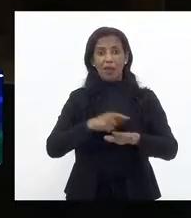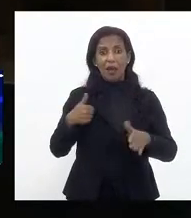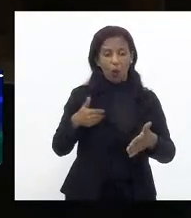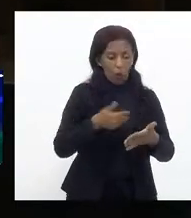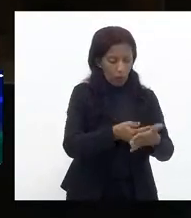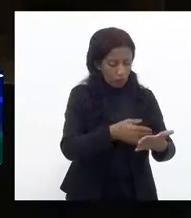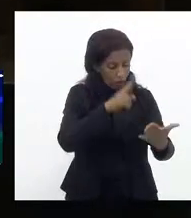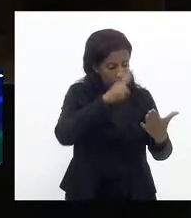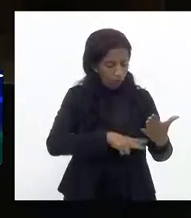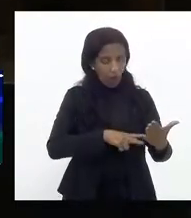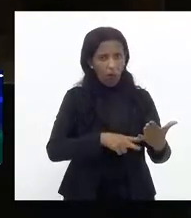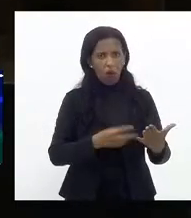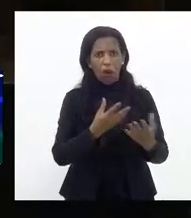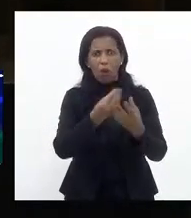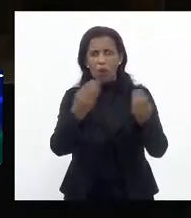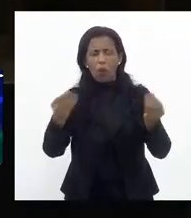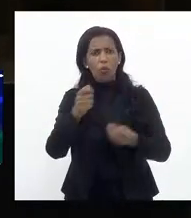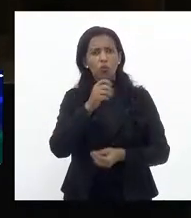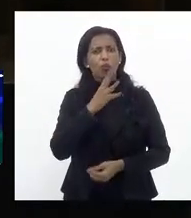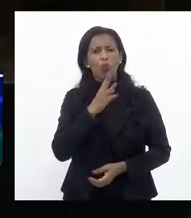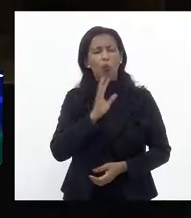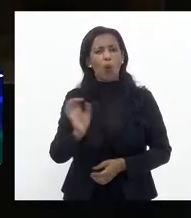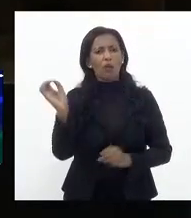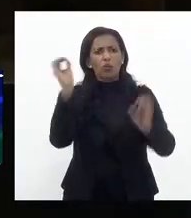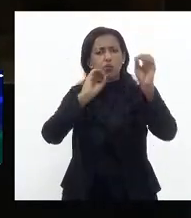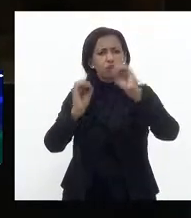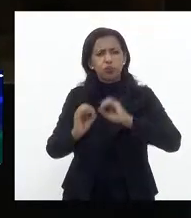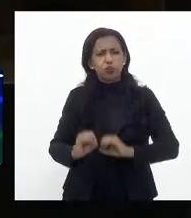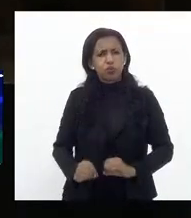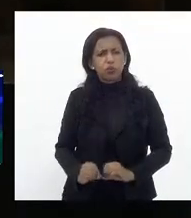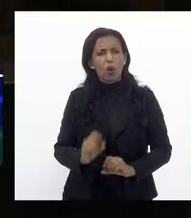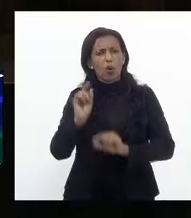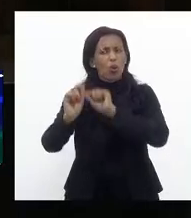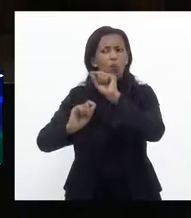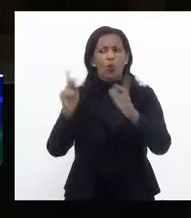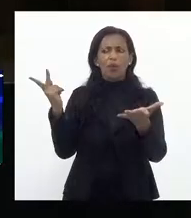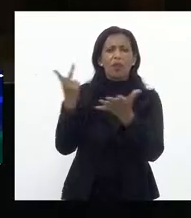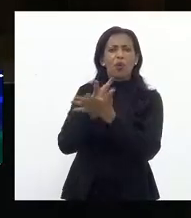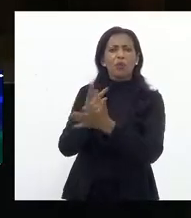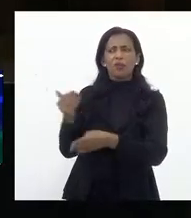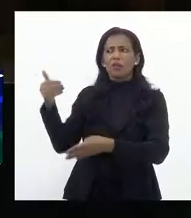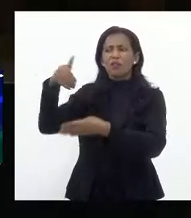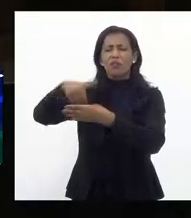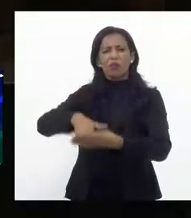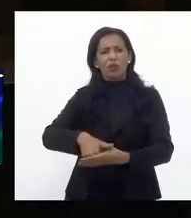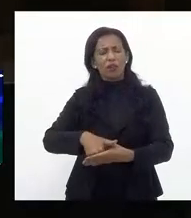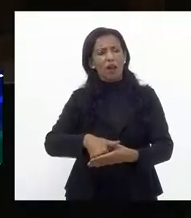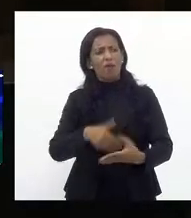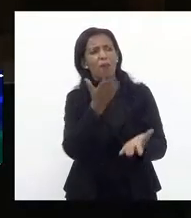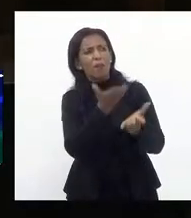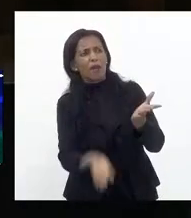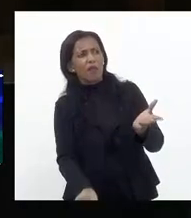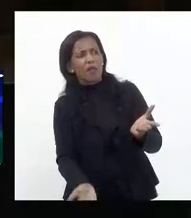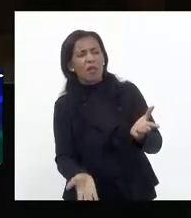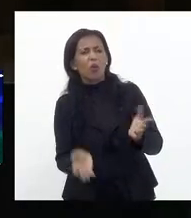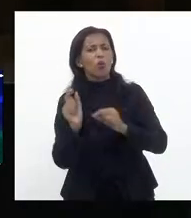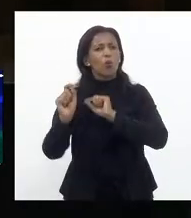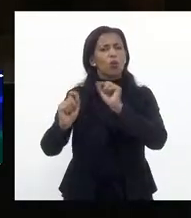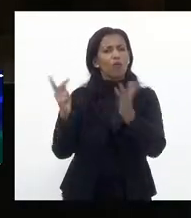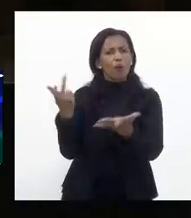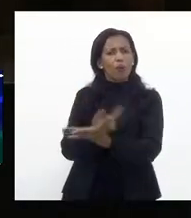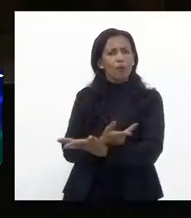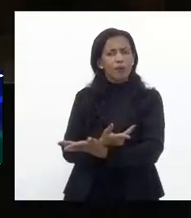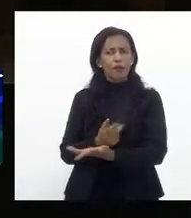hora. Muitos não têm conhecimento e propriedade de causa com o que vai ser votado, o que eles vão perder, o que não vão